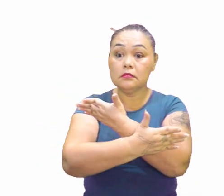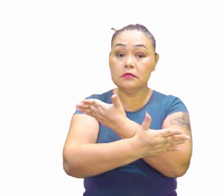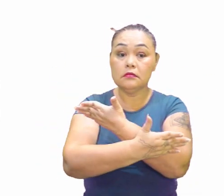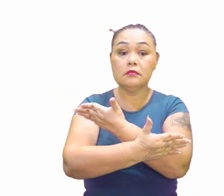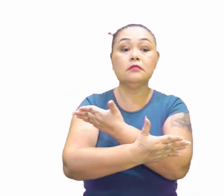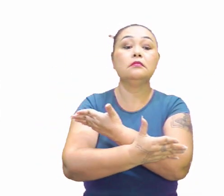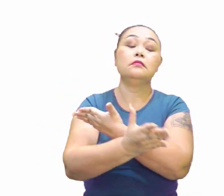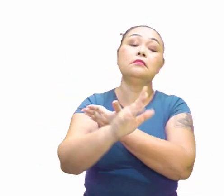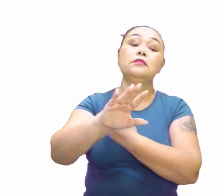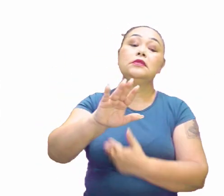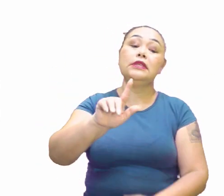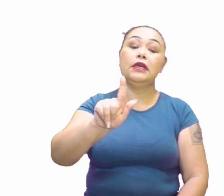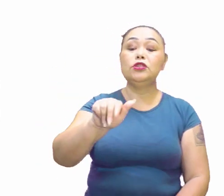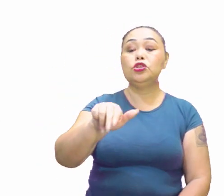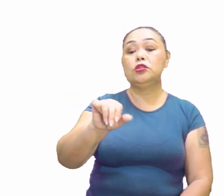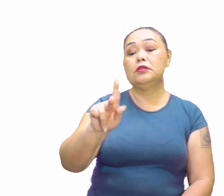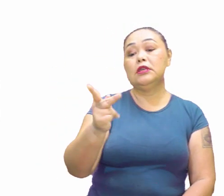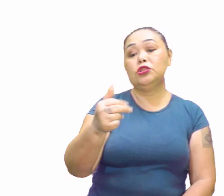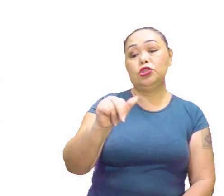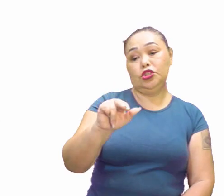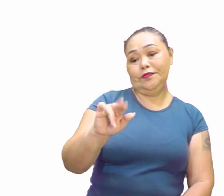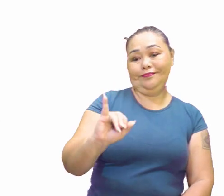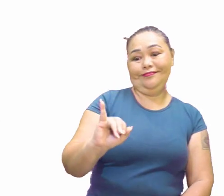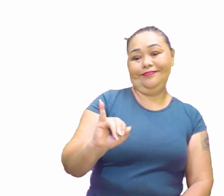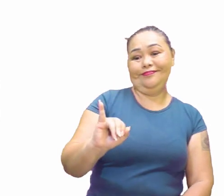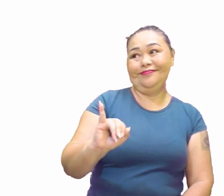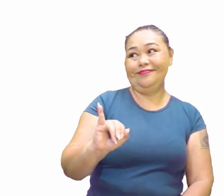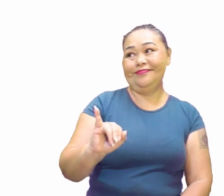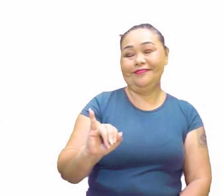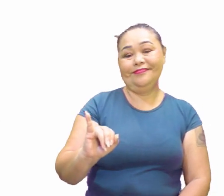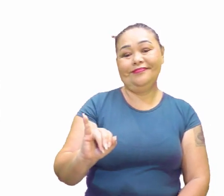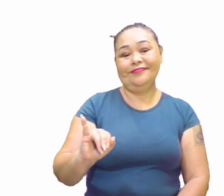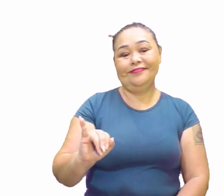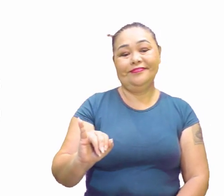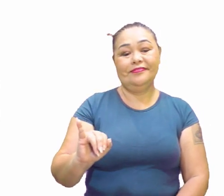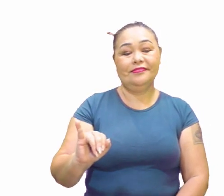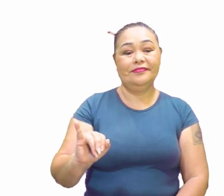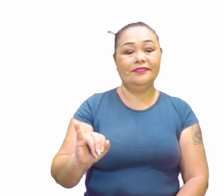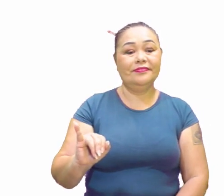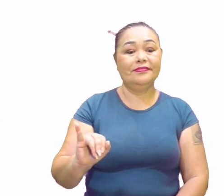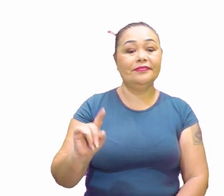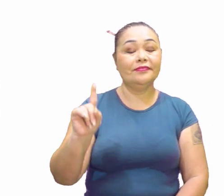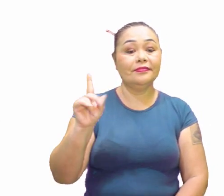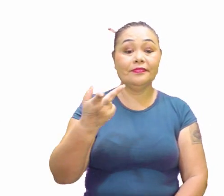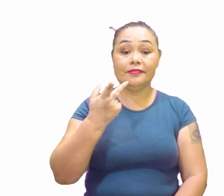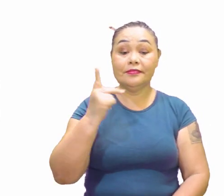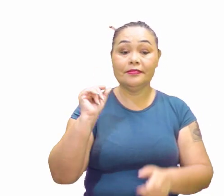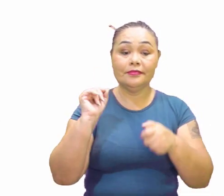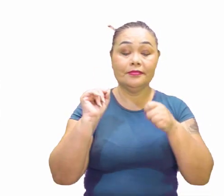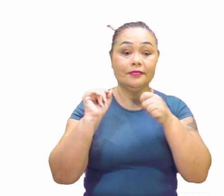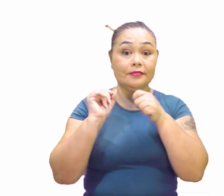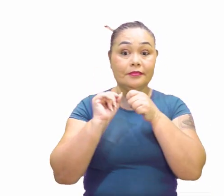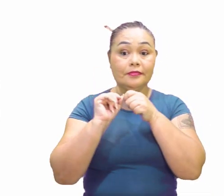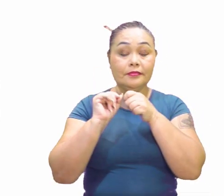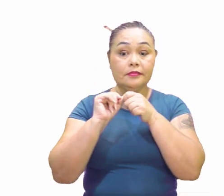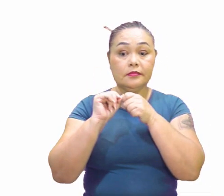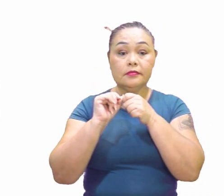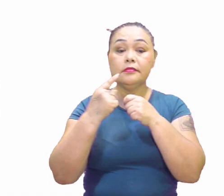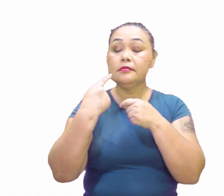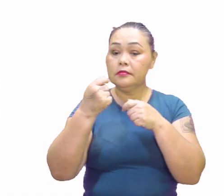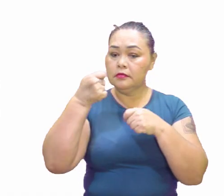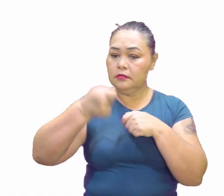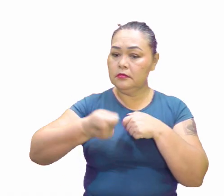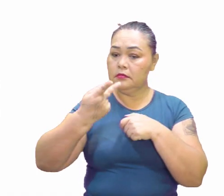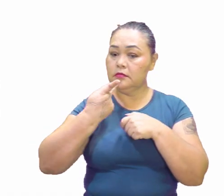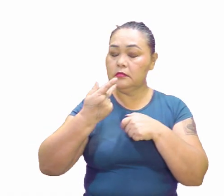Quem disse? Mahatma Gandhi. Coloca aqui, né? Então você está fazendo um discurso